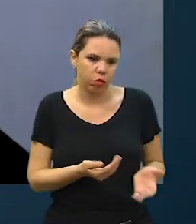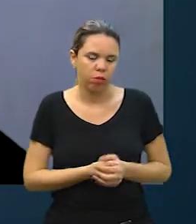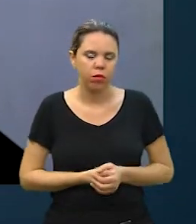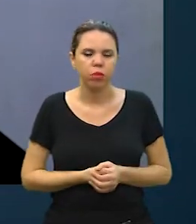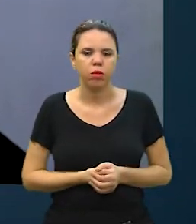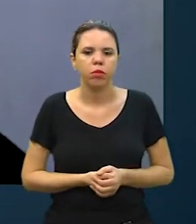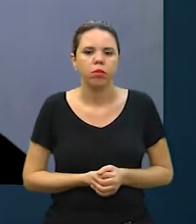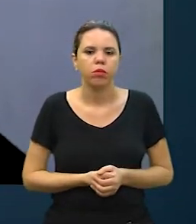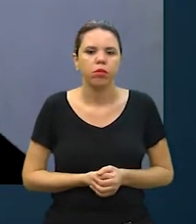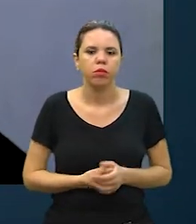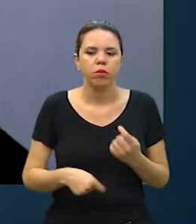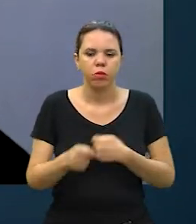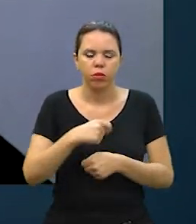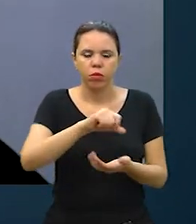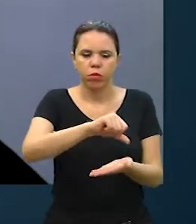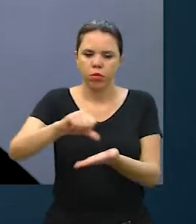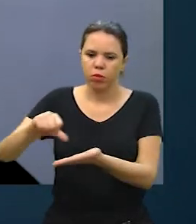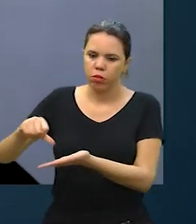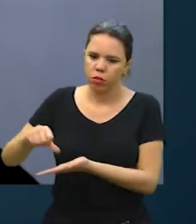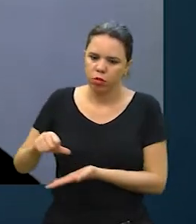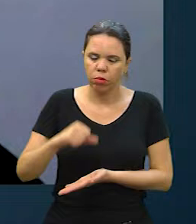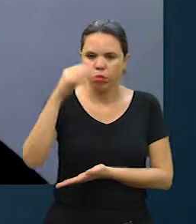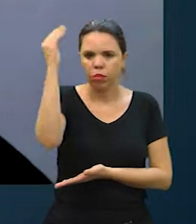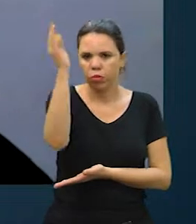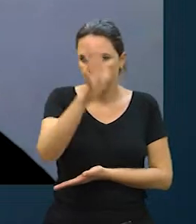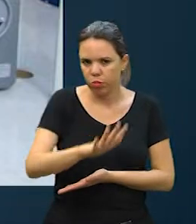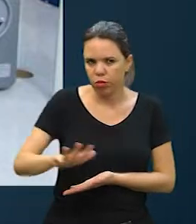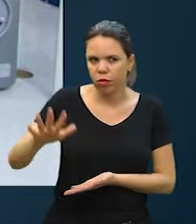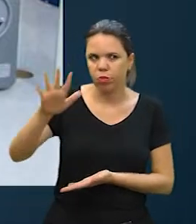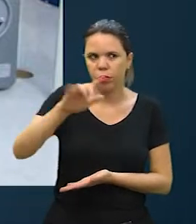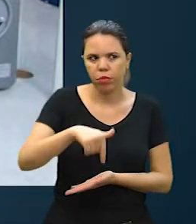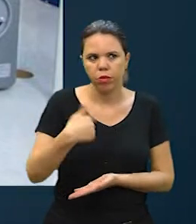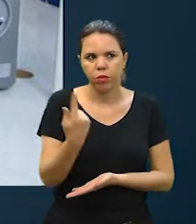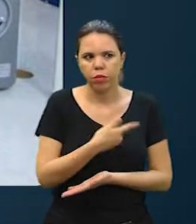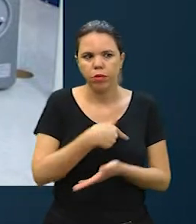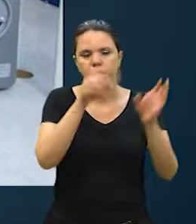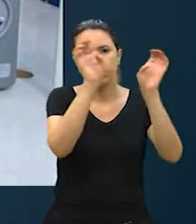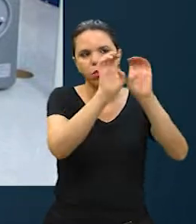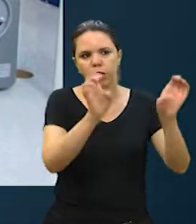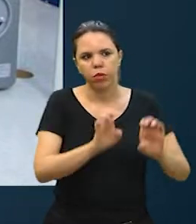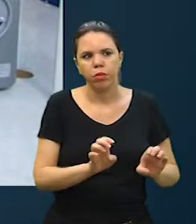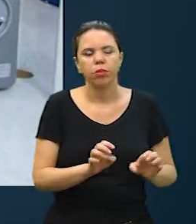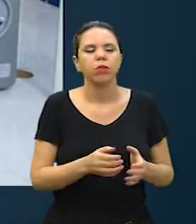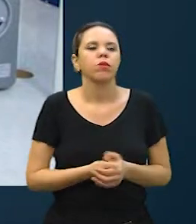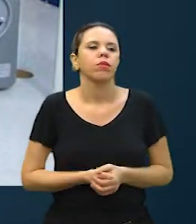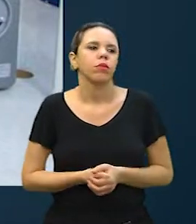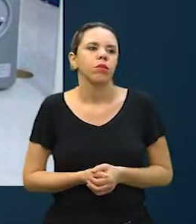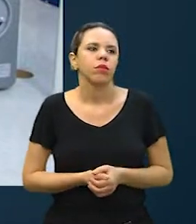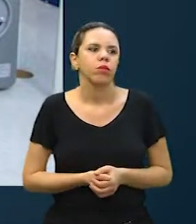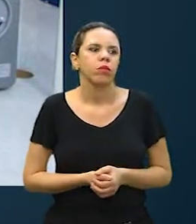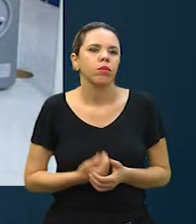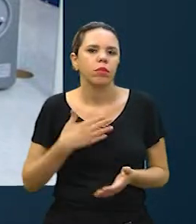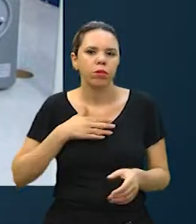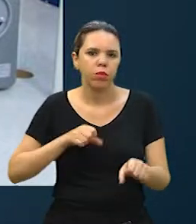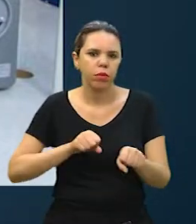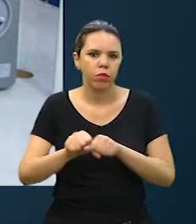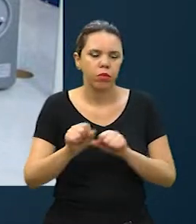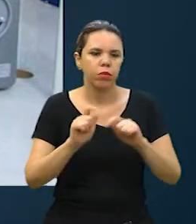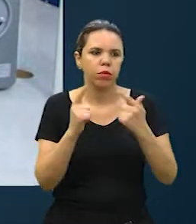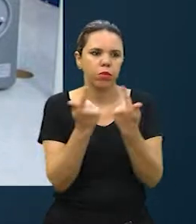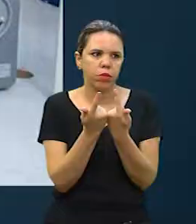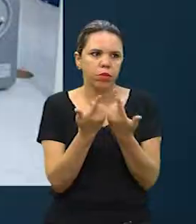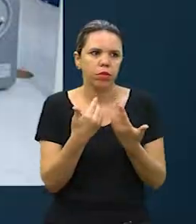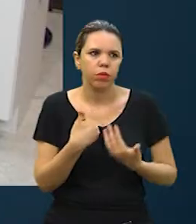isso a nível de mercado regional, a nível de mercado nacional. E aí a gente foi estruturando, como minha formação é da área de